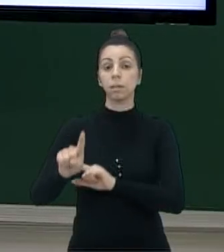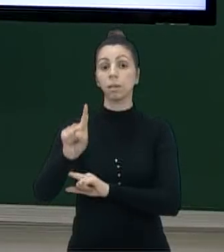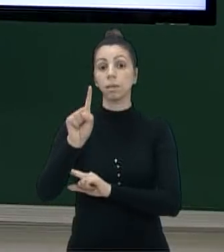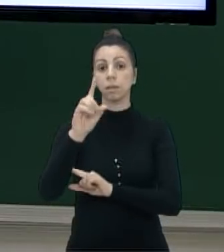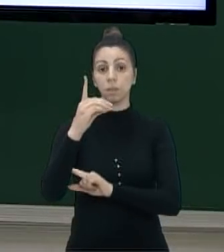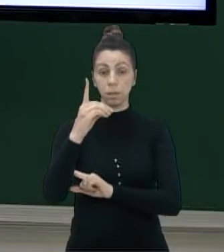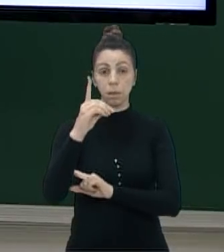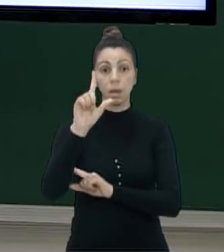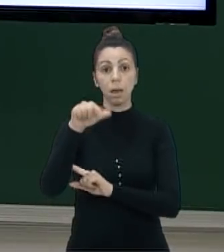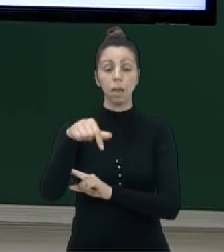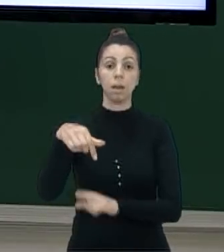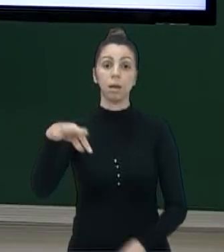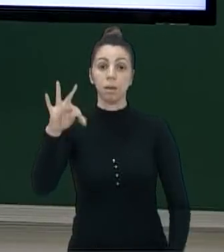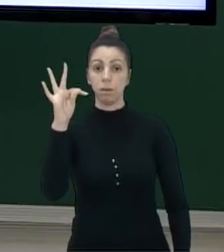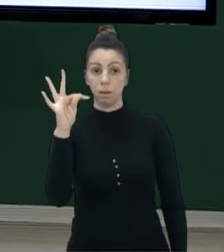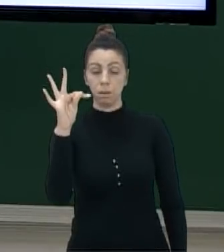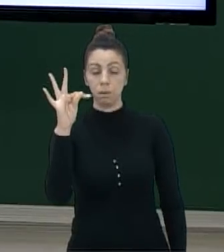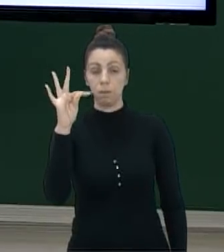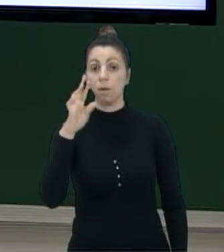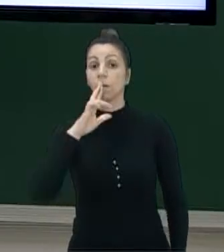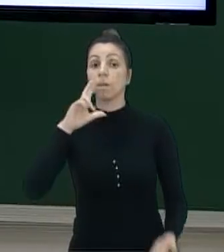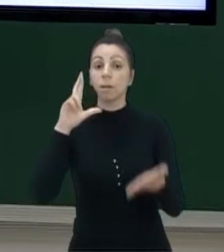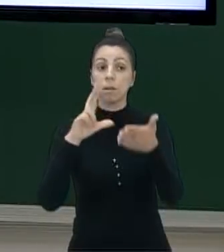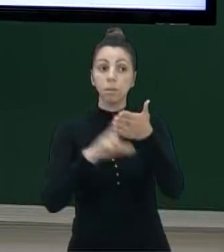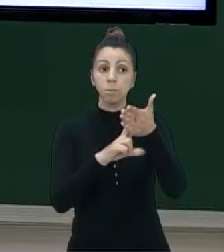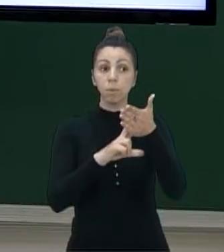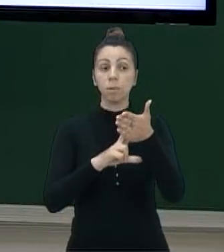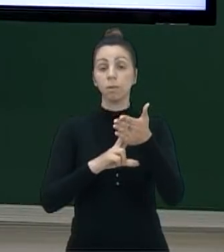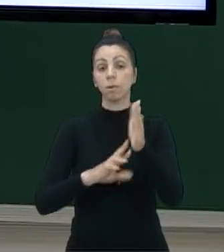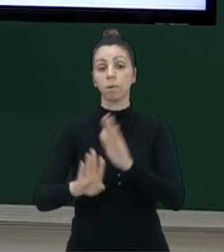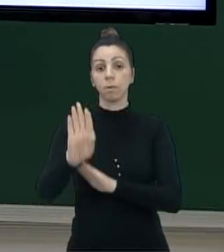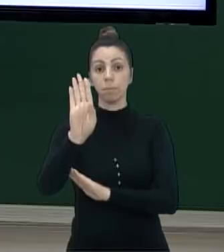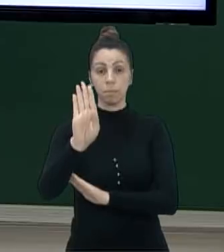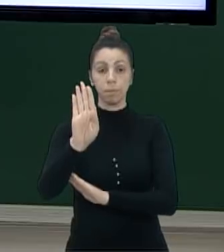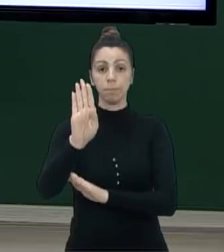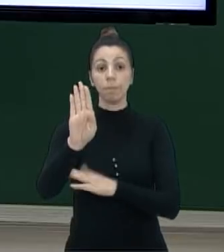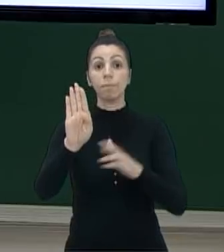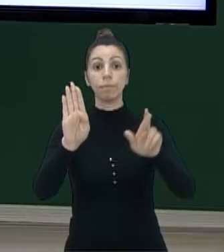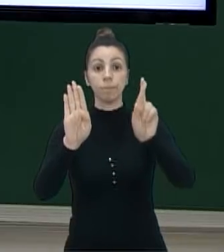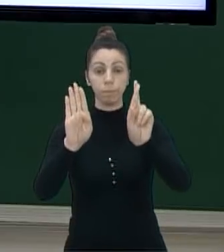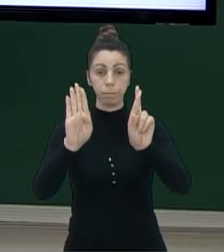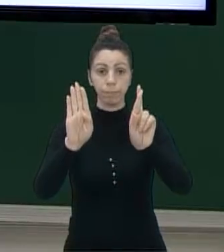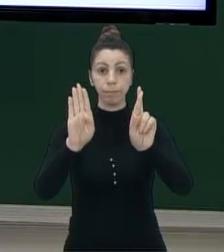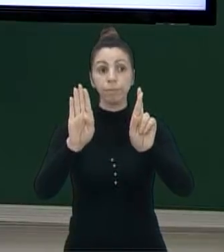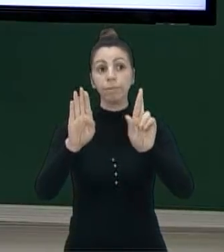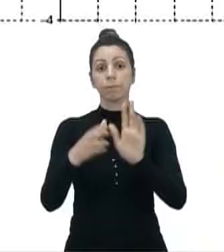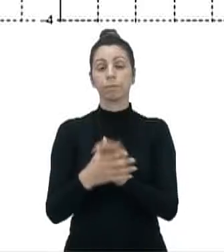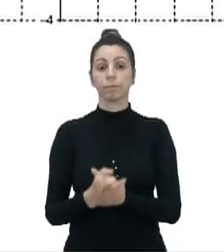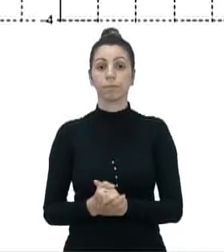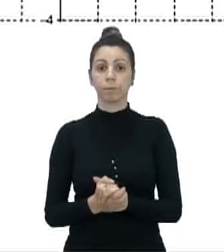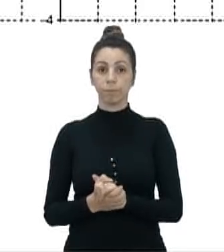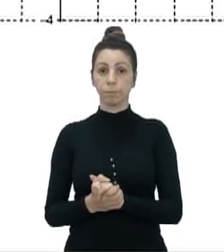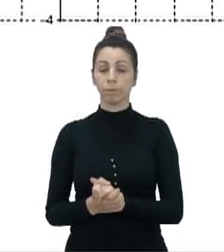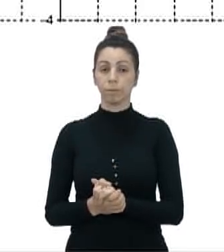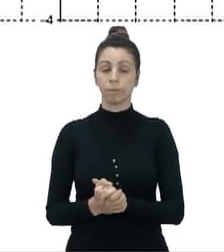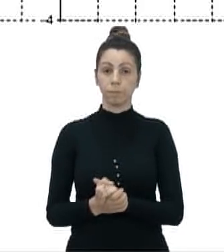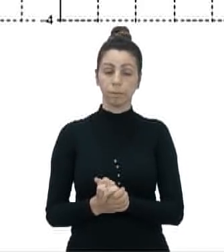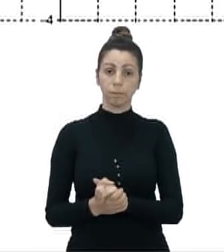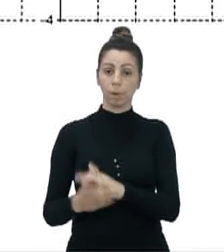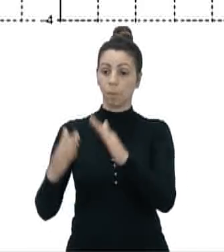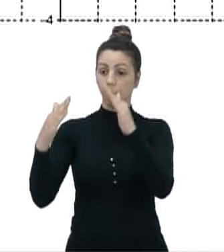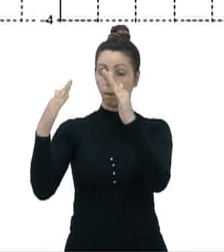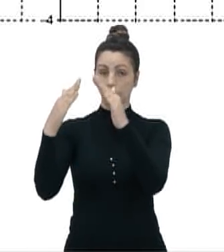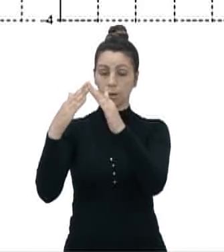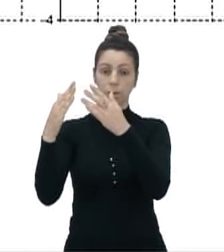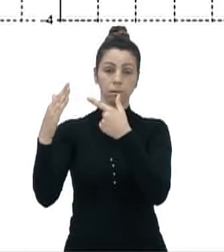T. Seria a alternativa B. O ponto R que está entre a casa do